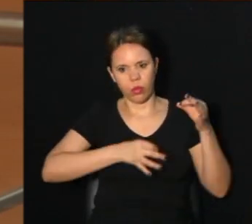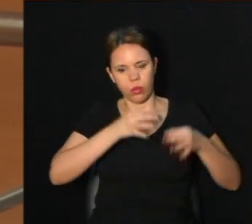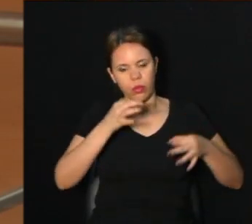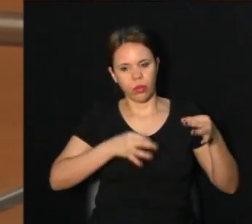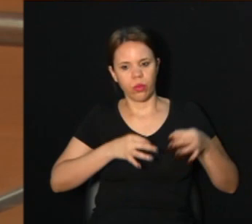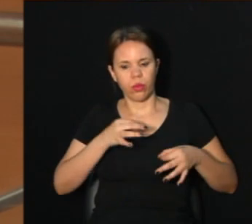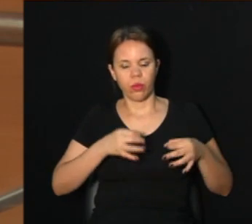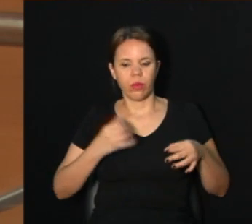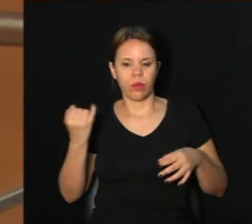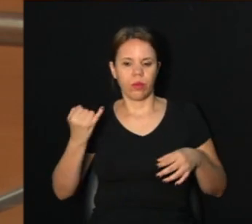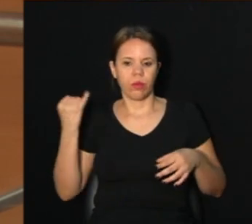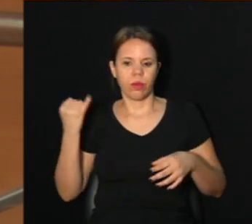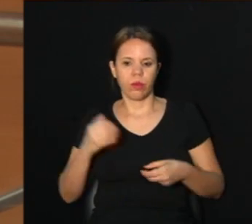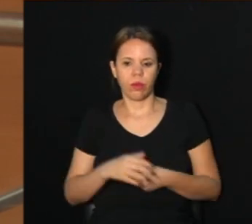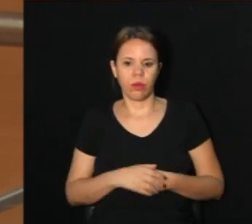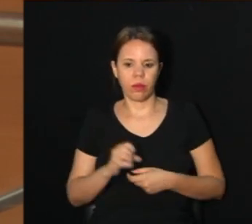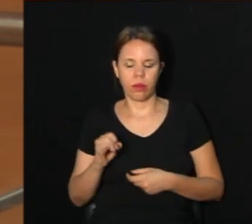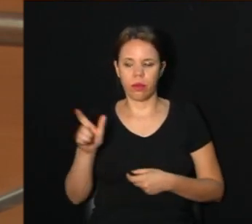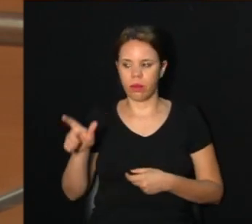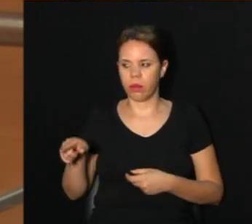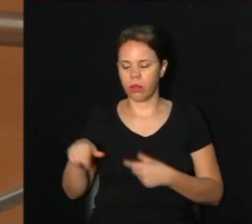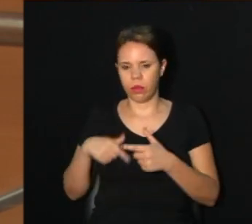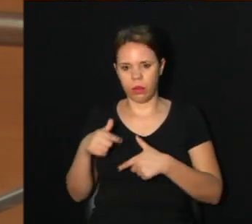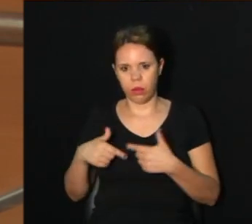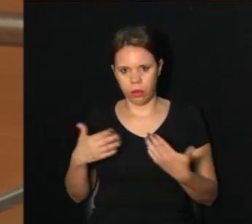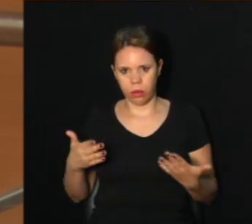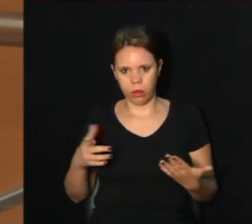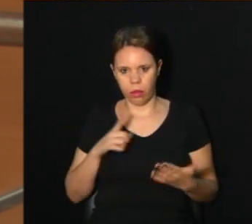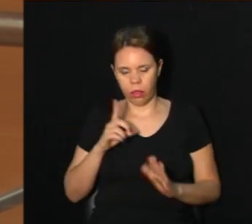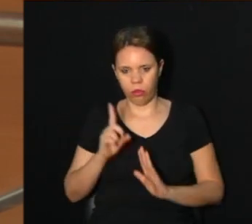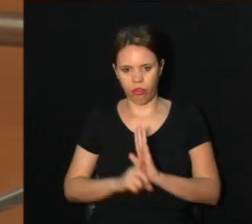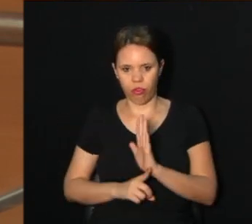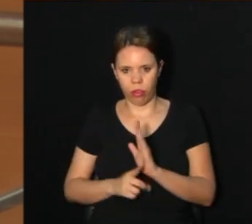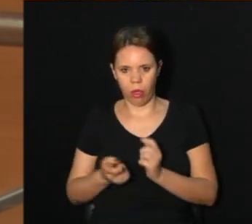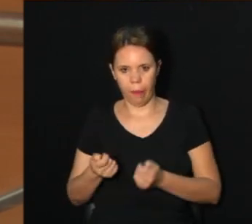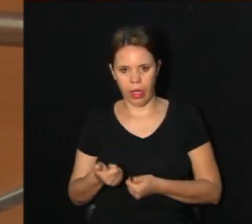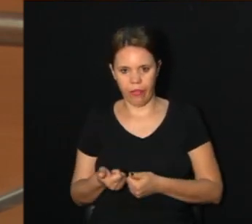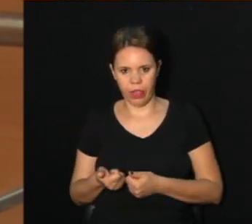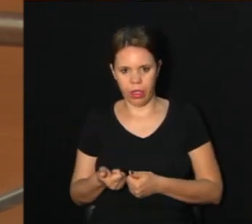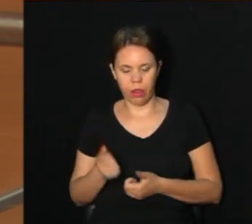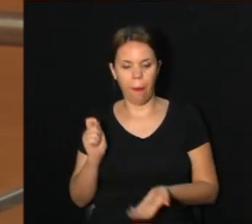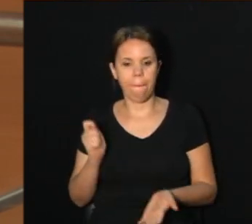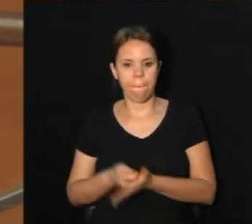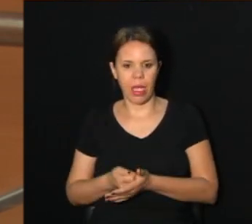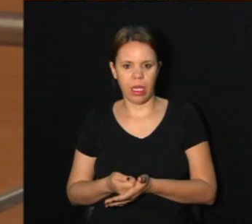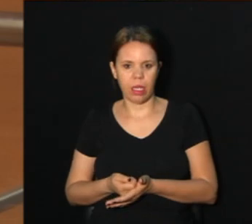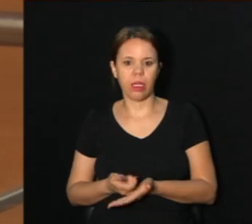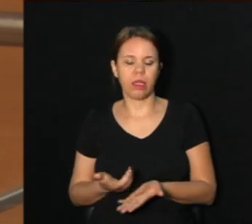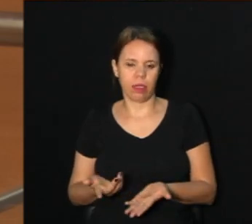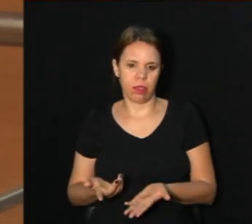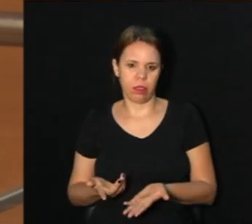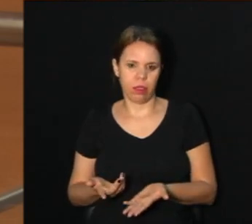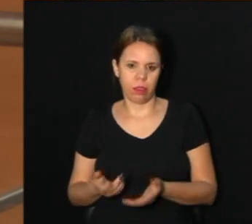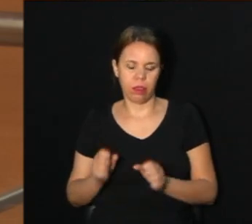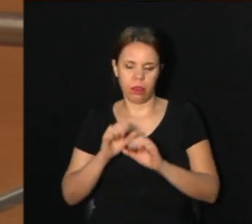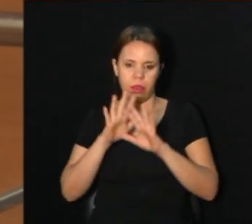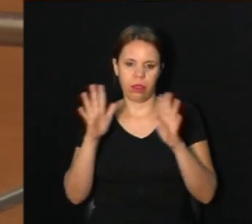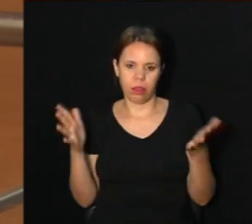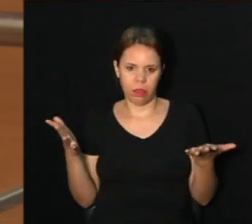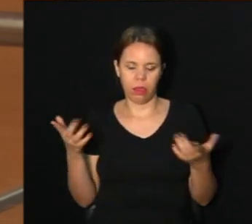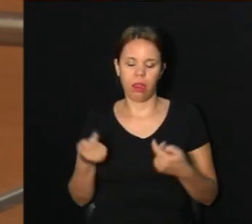Então é importante, se o cara está na ativa, tem direito da sucumbência, então vamos pagar a sucumbência, vamos dar transparência